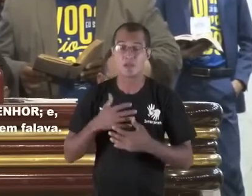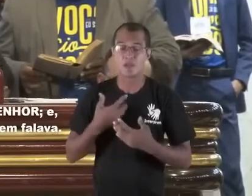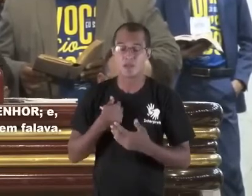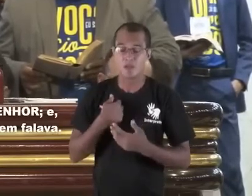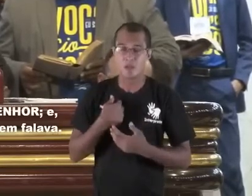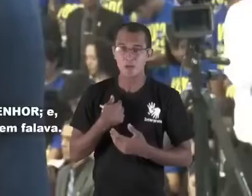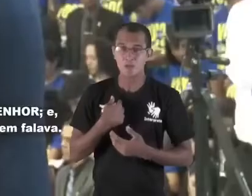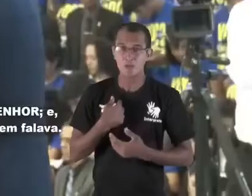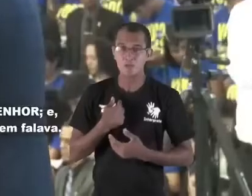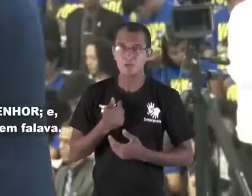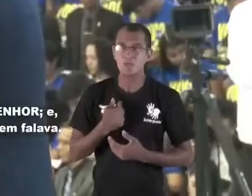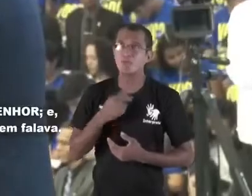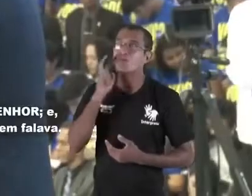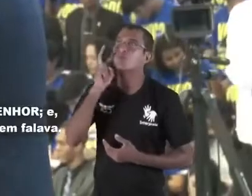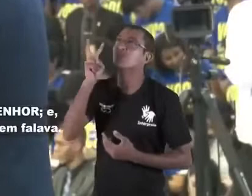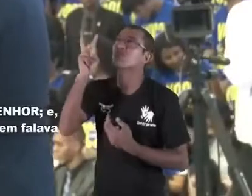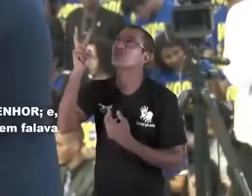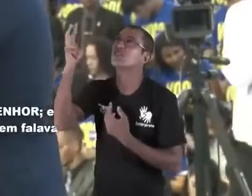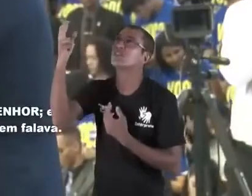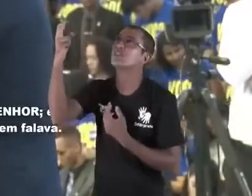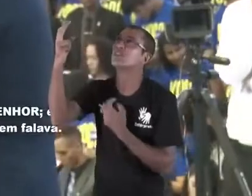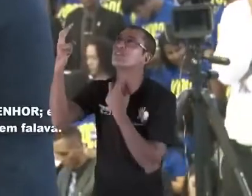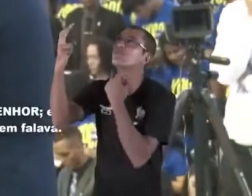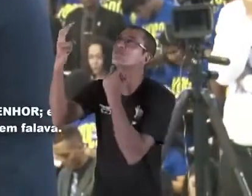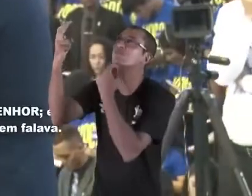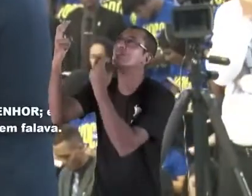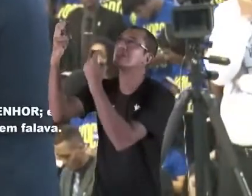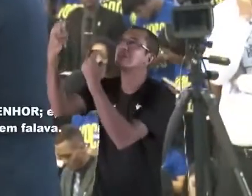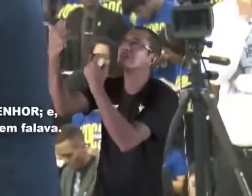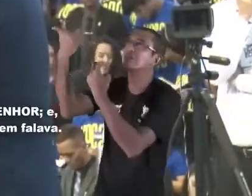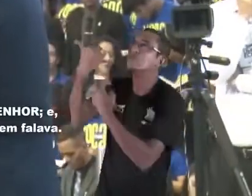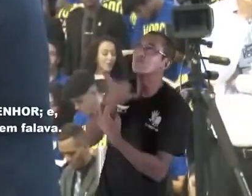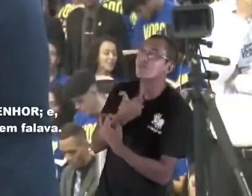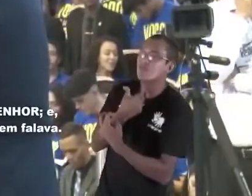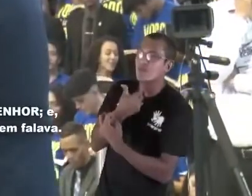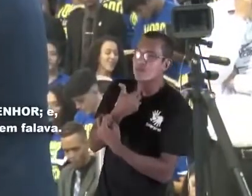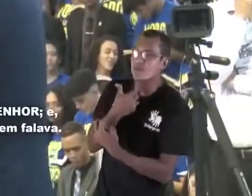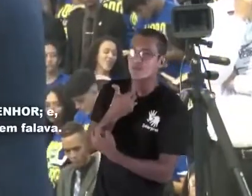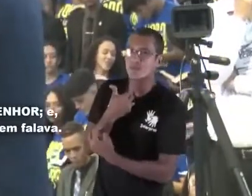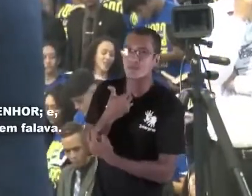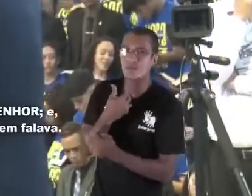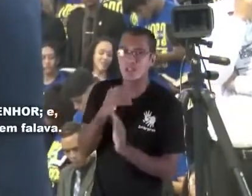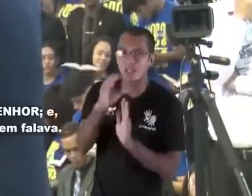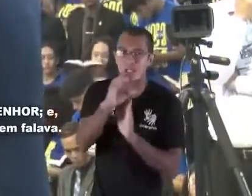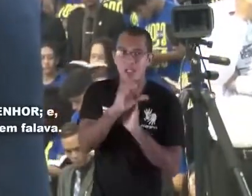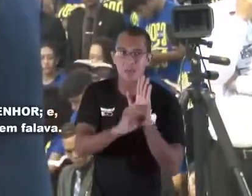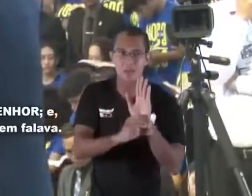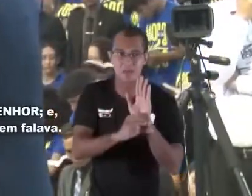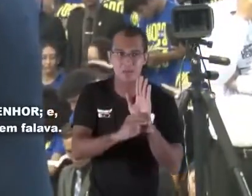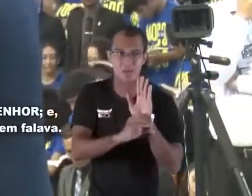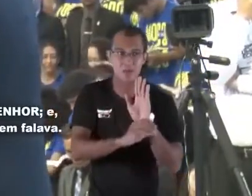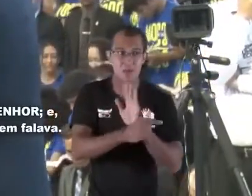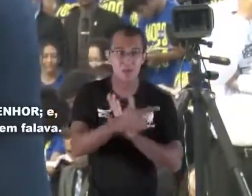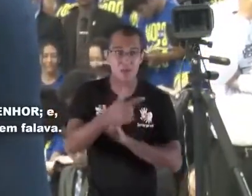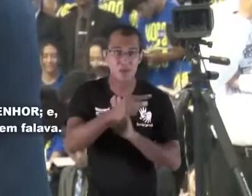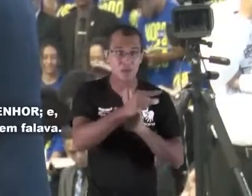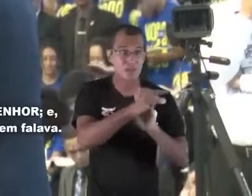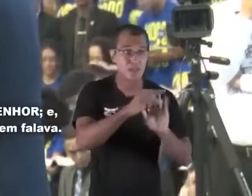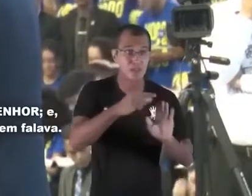ouvi a voz de quem me falava. Capítulo 2, verso